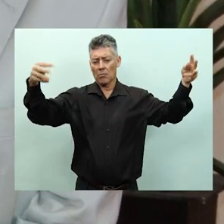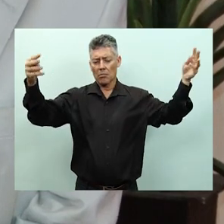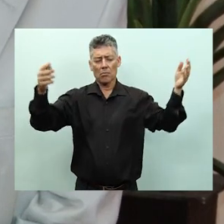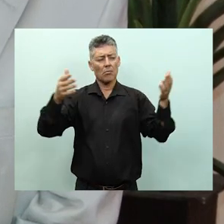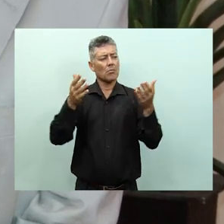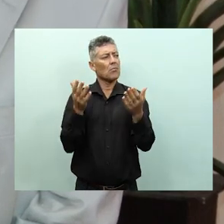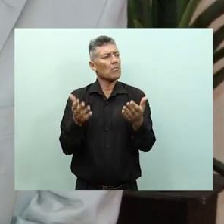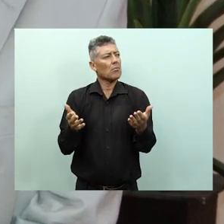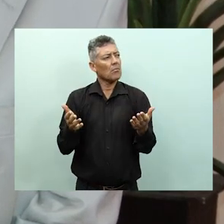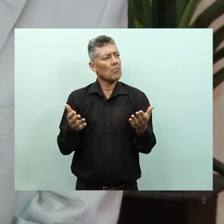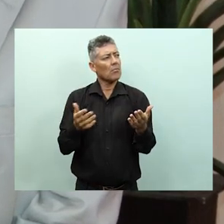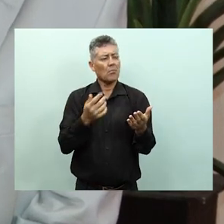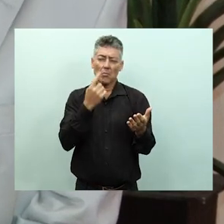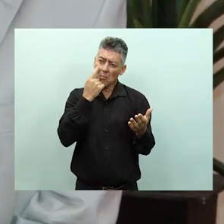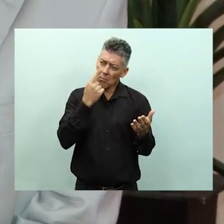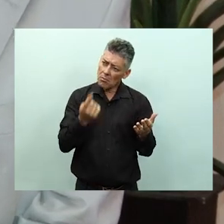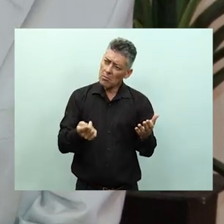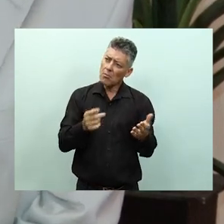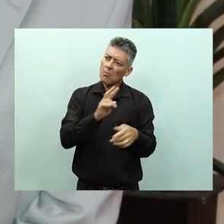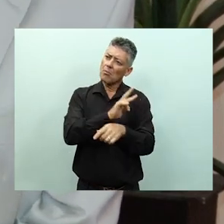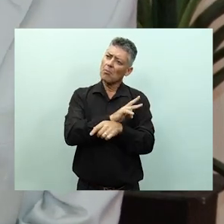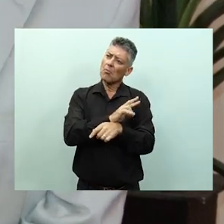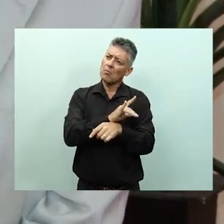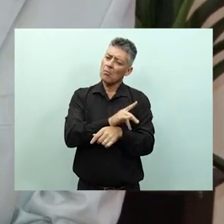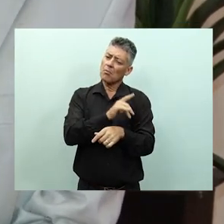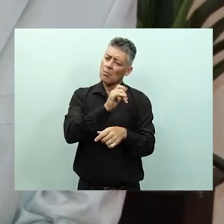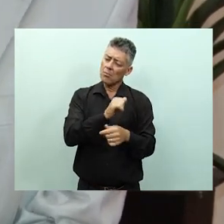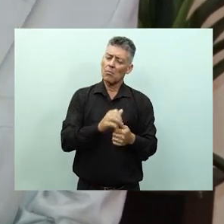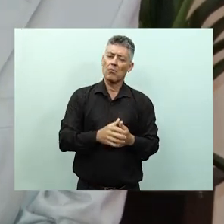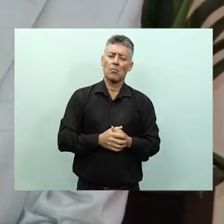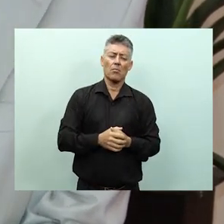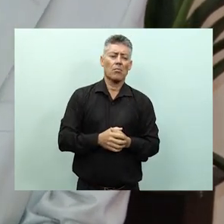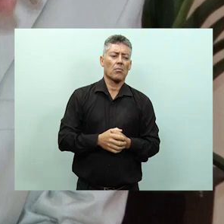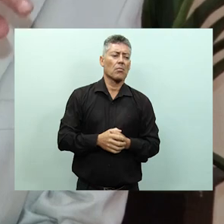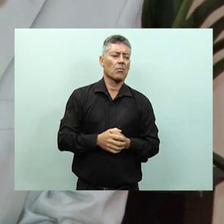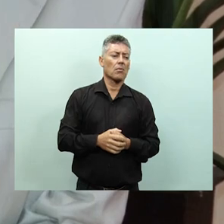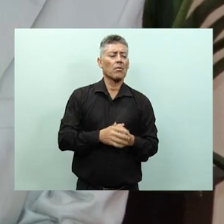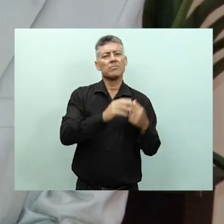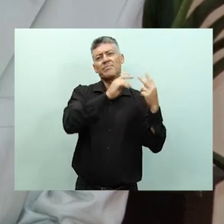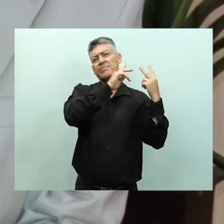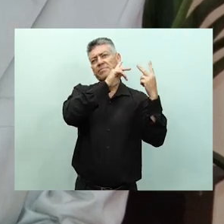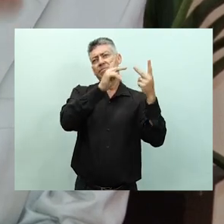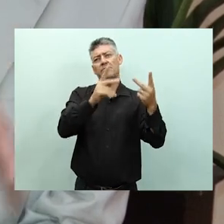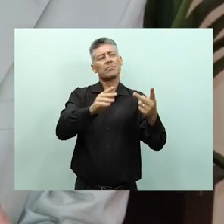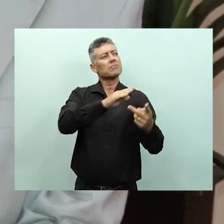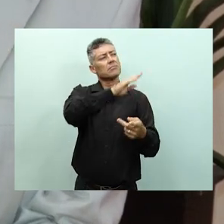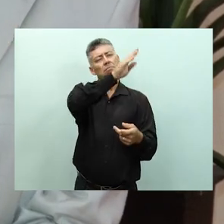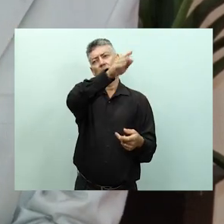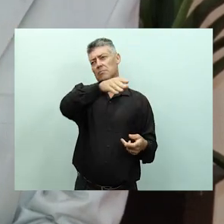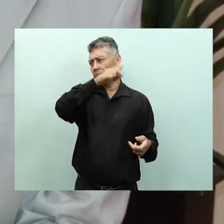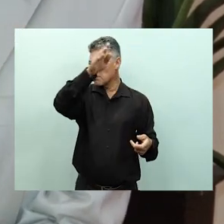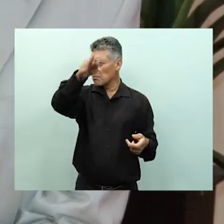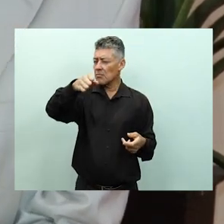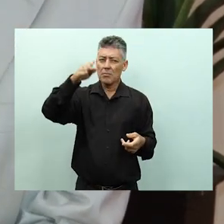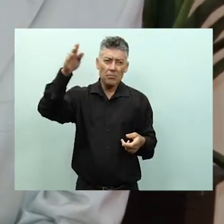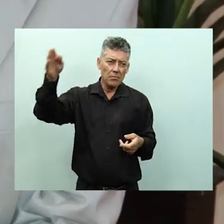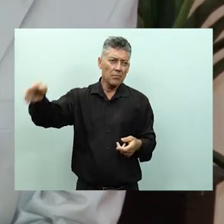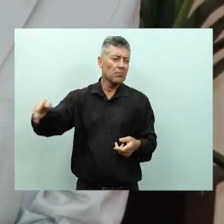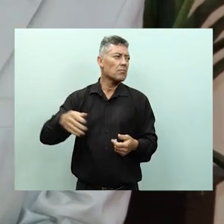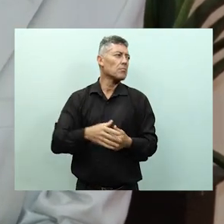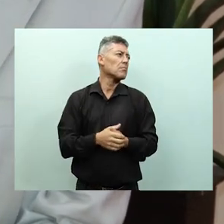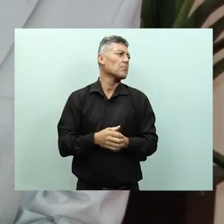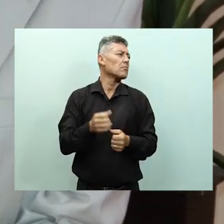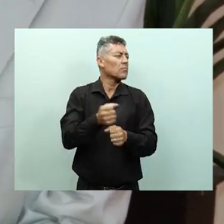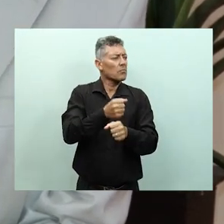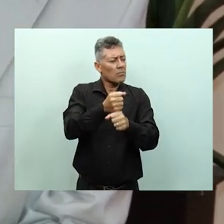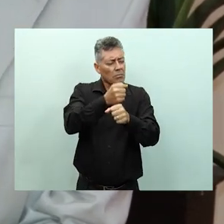Você sobe e desce aquela ponte e você vê Vilma. Você vê as idas, as visitas que ela fazia, as cobranças que ela